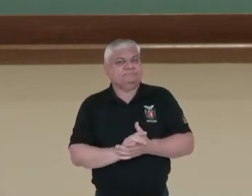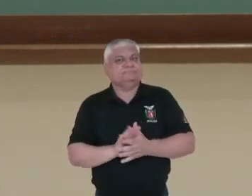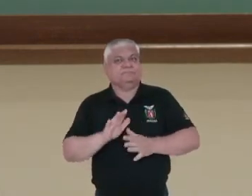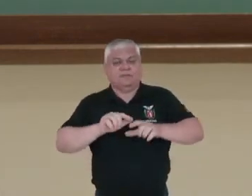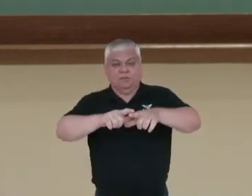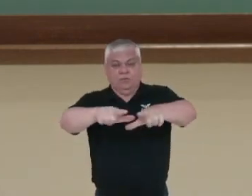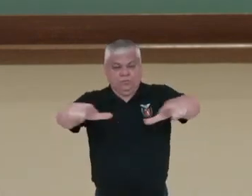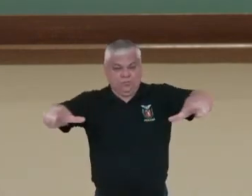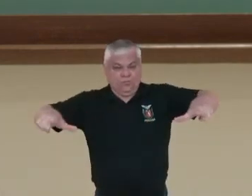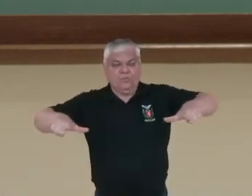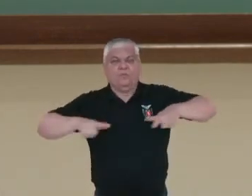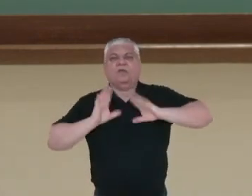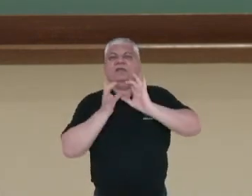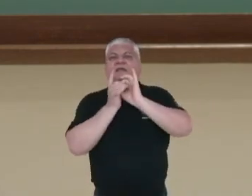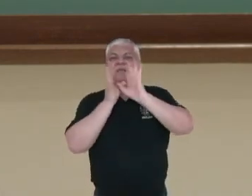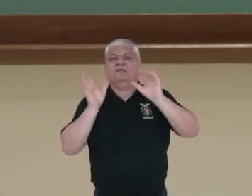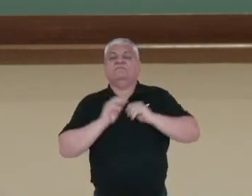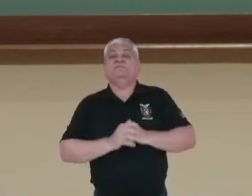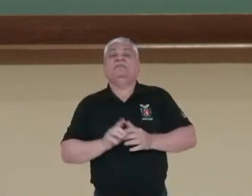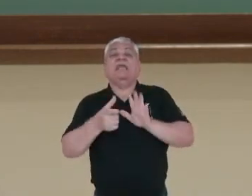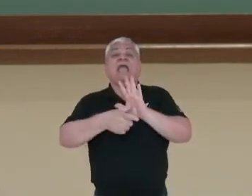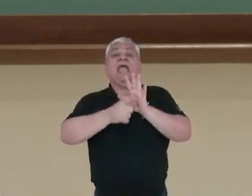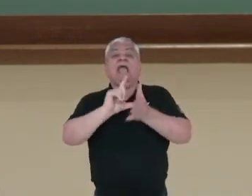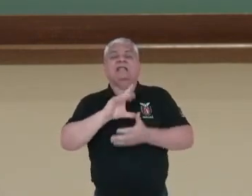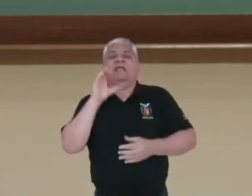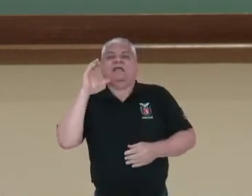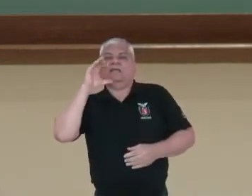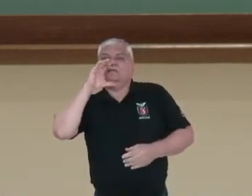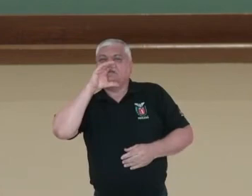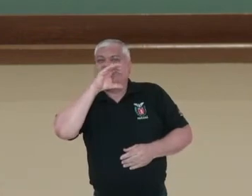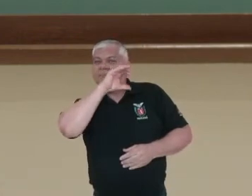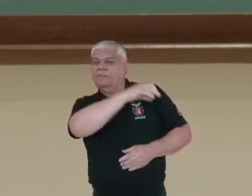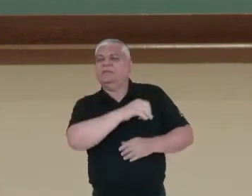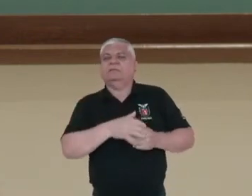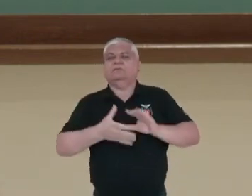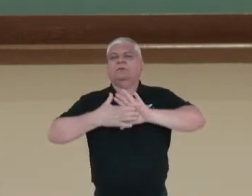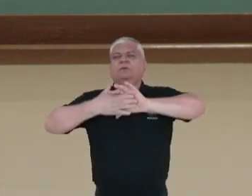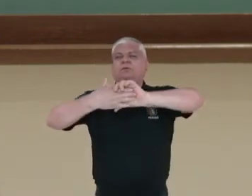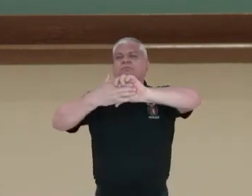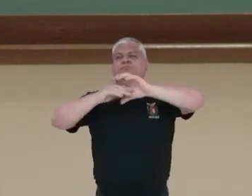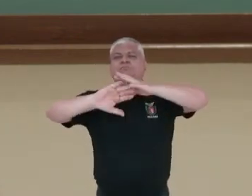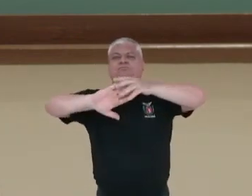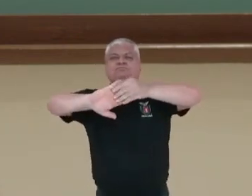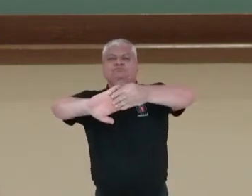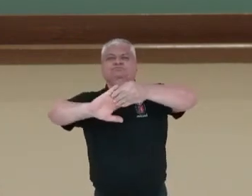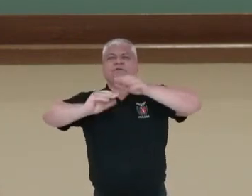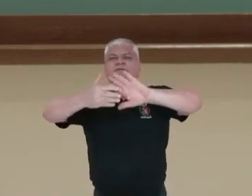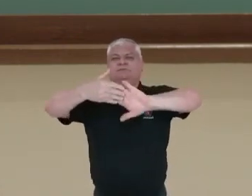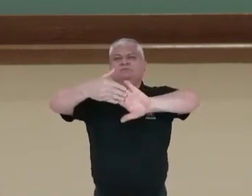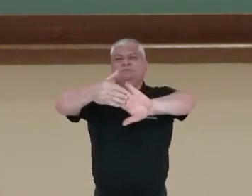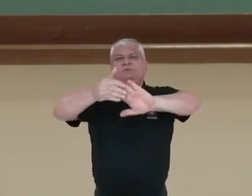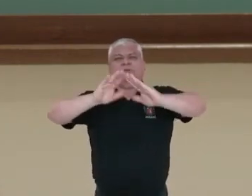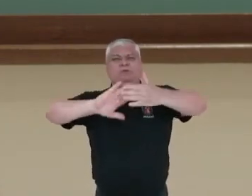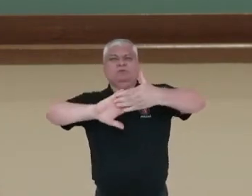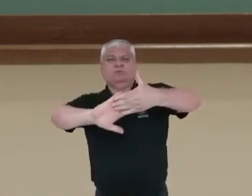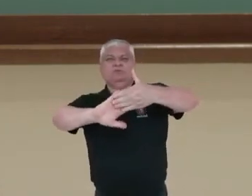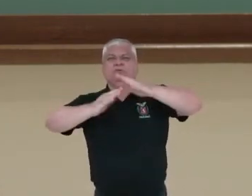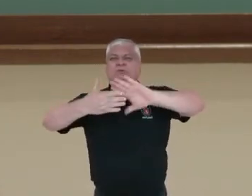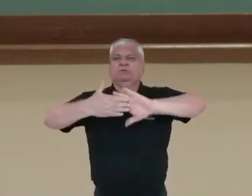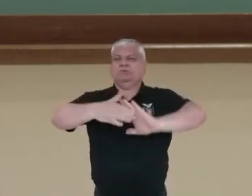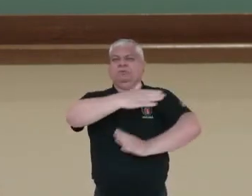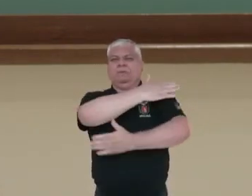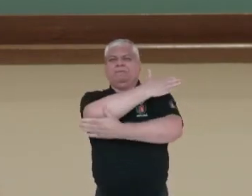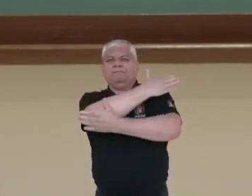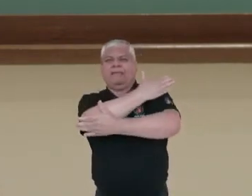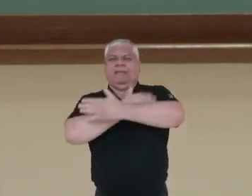É sim fazer o aquecimento e alongamento para iniciar a atividade que faz um aquecimento depois um alongamento tanto no